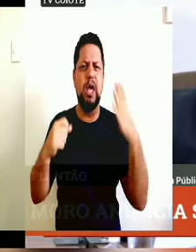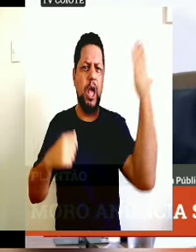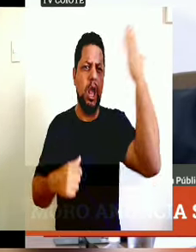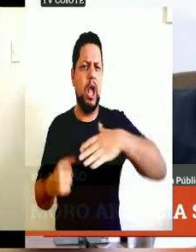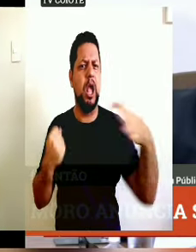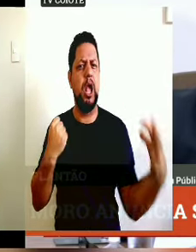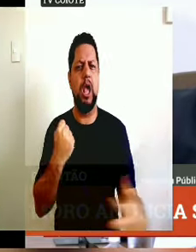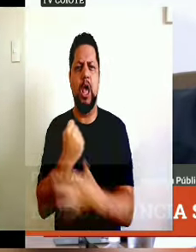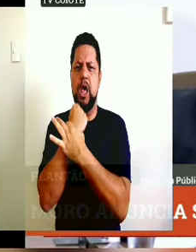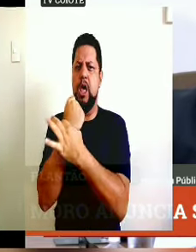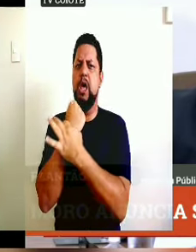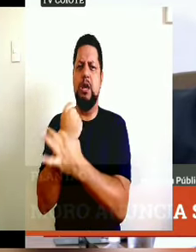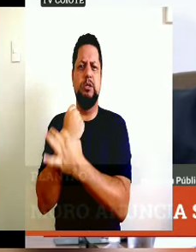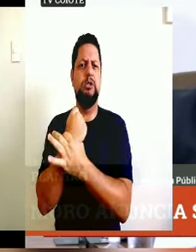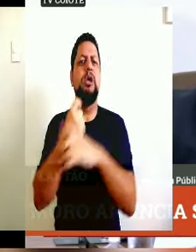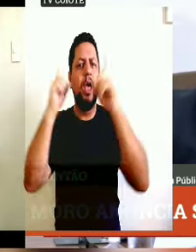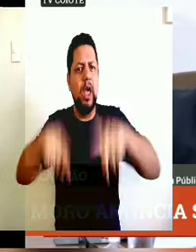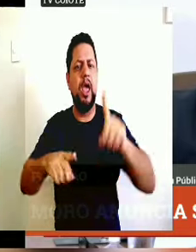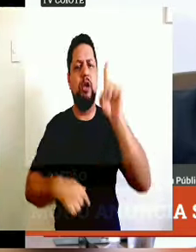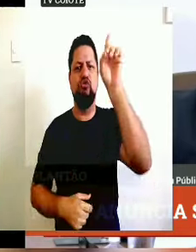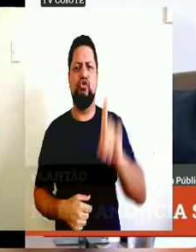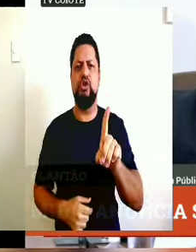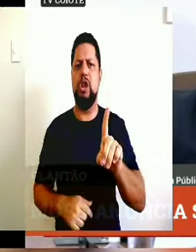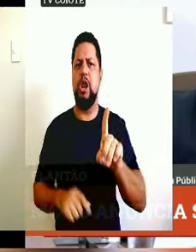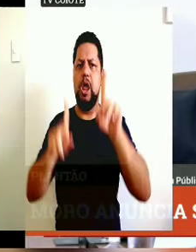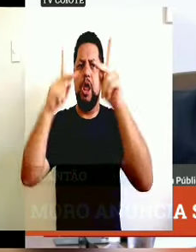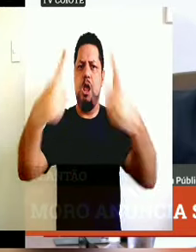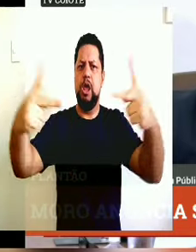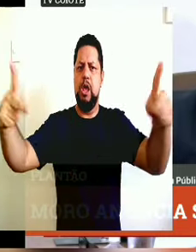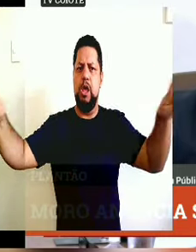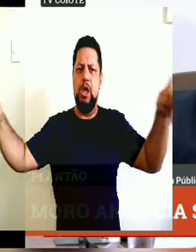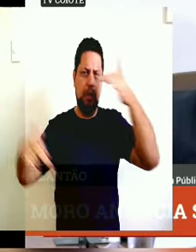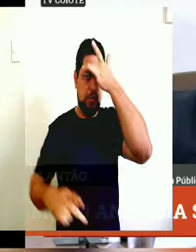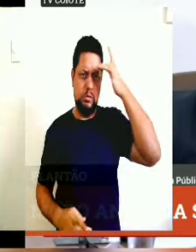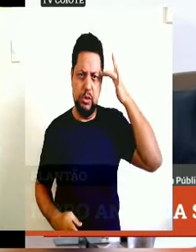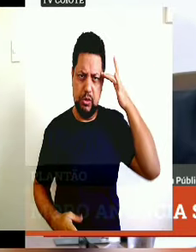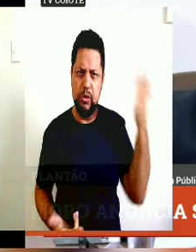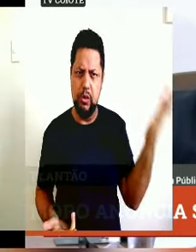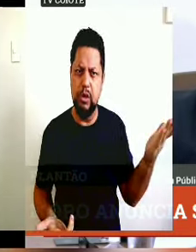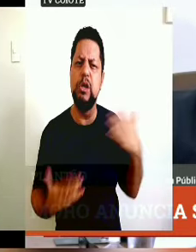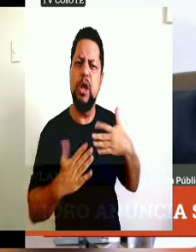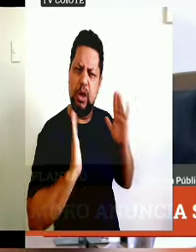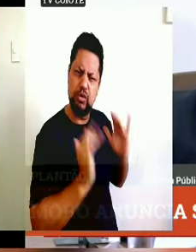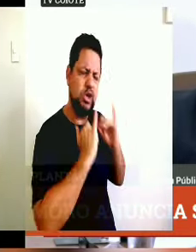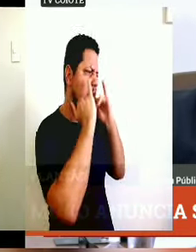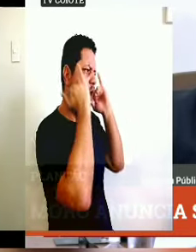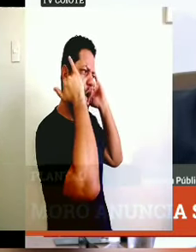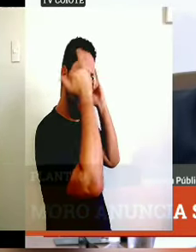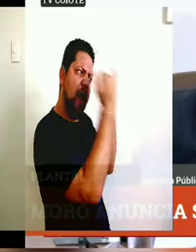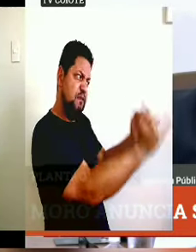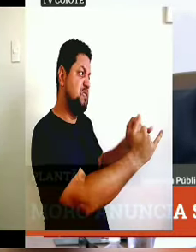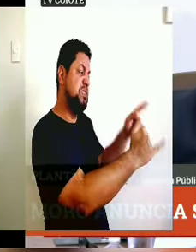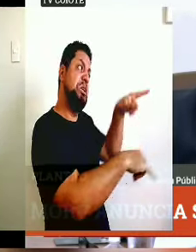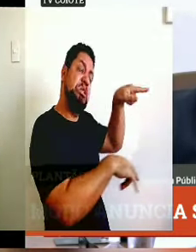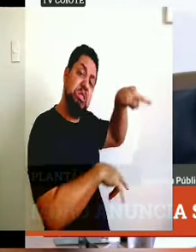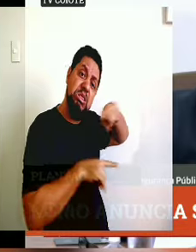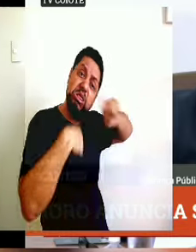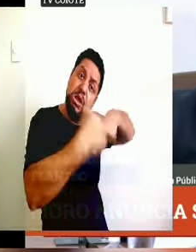dentro de um Estado de Direito. O presidente me disse isso expressamente, ele pode ou não confirmar essas